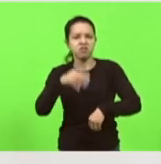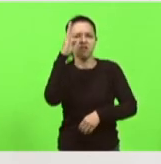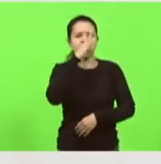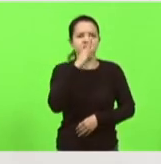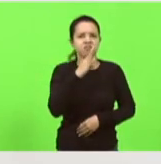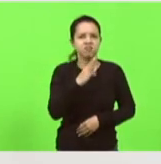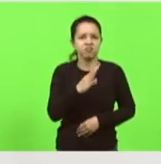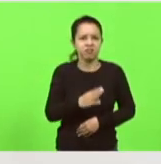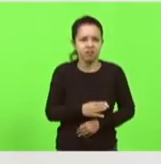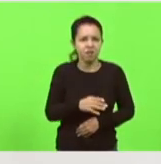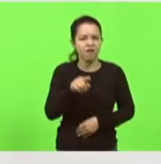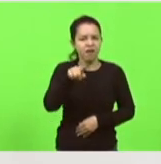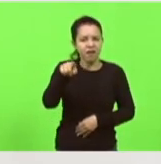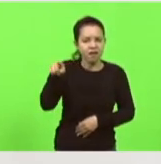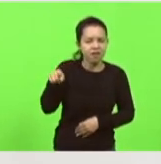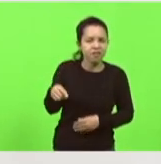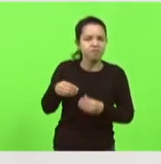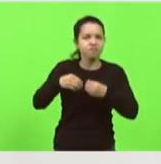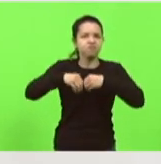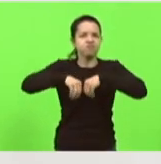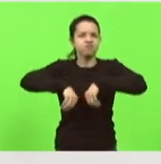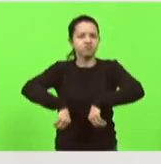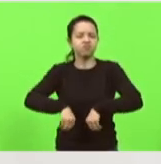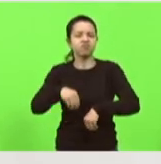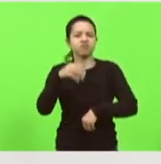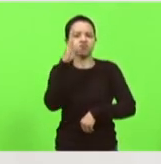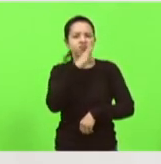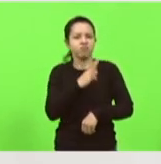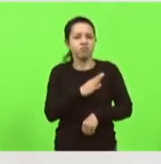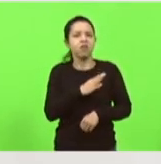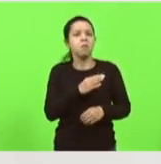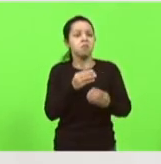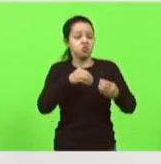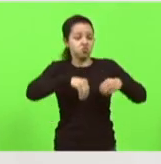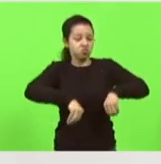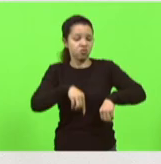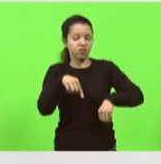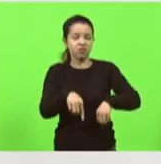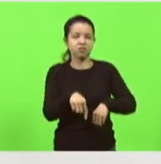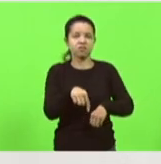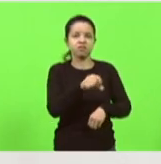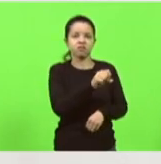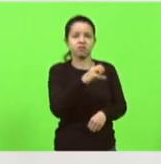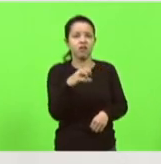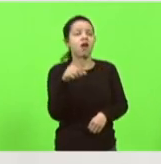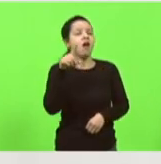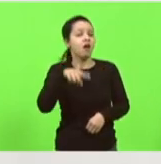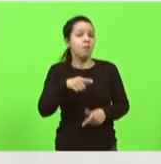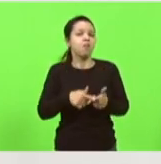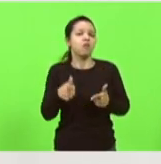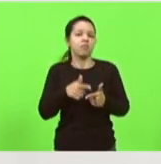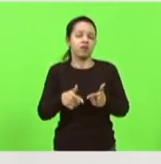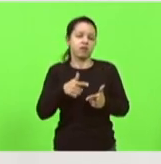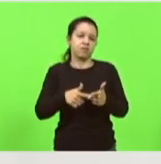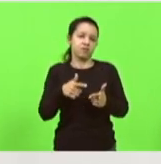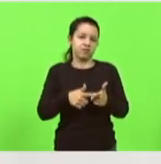mal que esses caras fazem à nação nos atingem aqui em Santa Catarina. Esse é o grande problema.